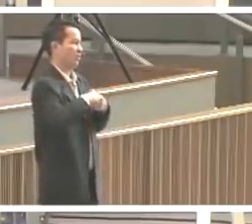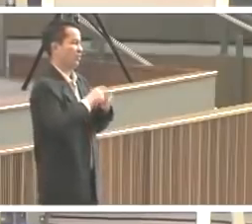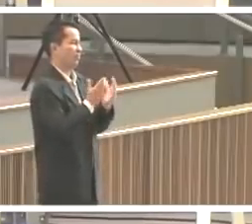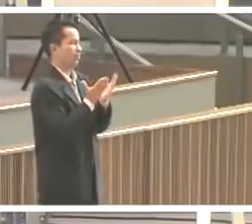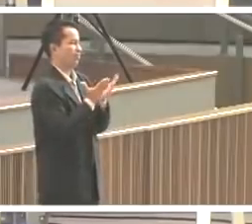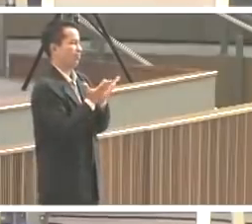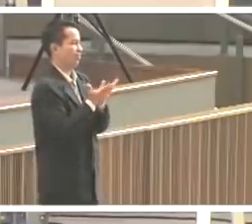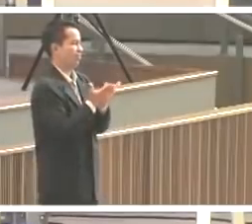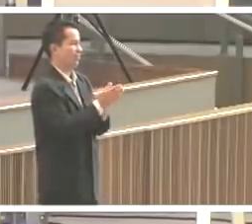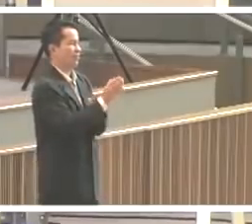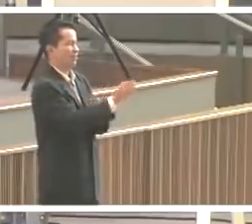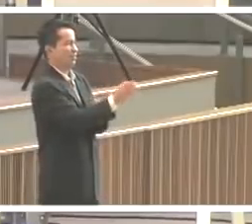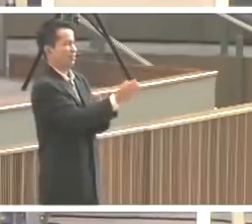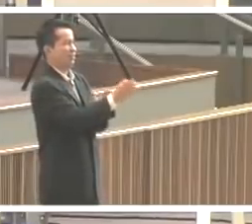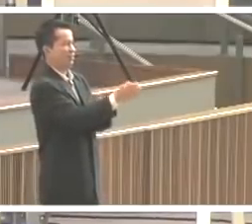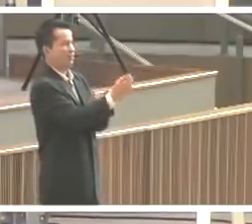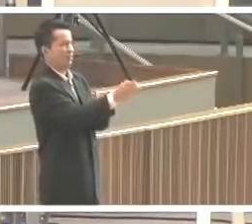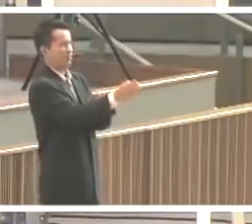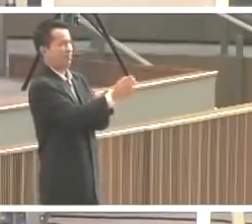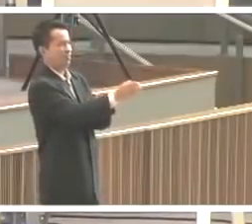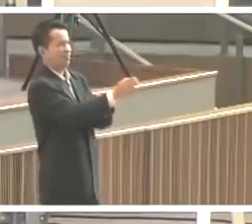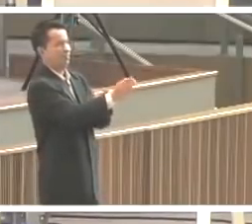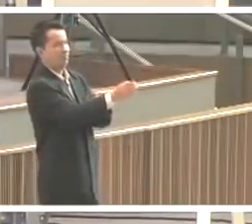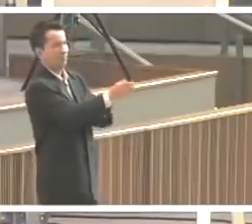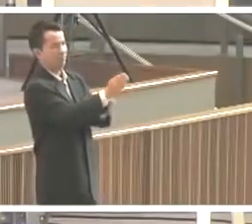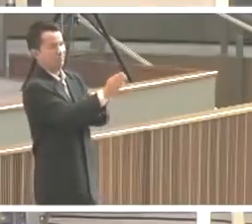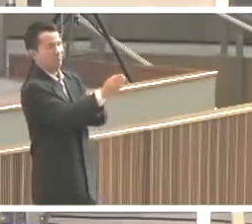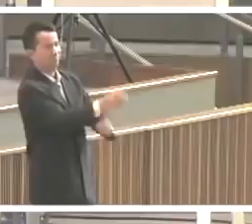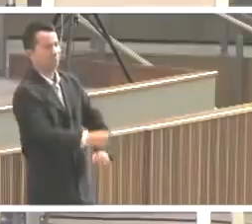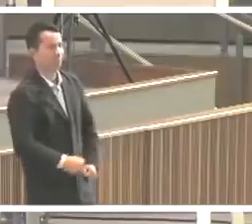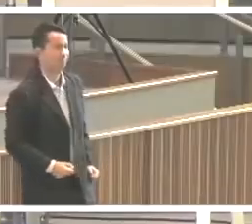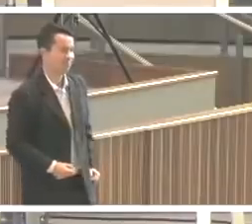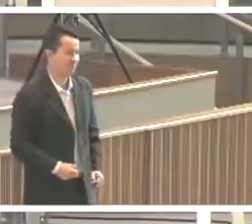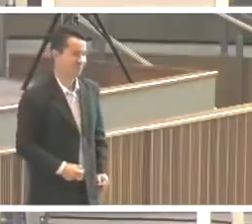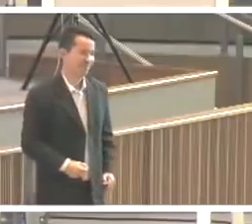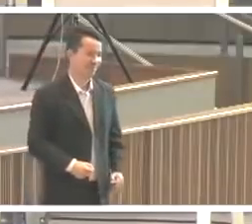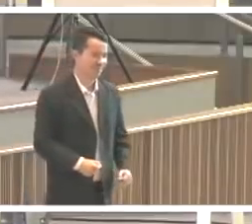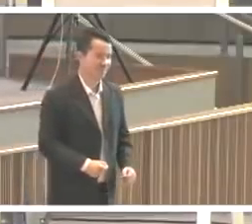Porque a perseverança foi embora.